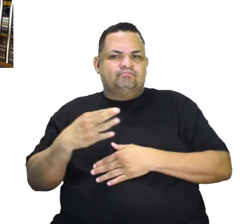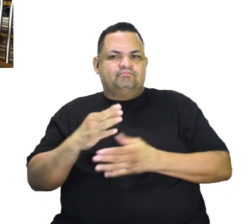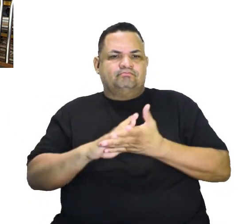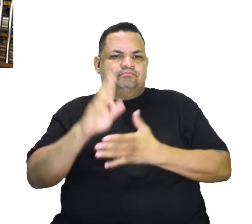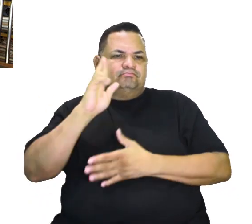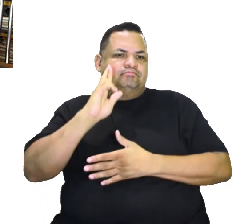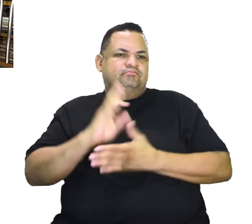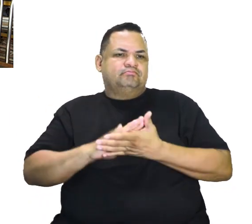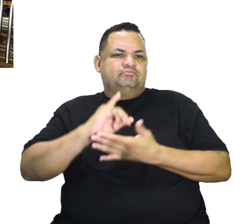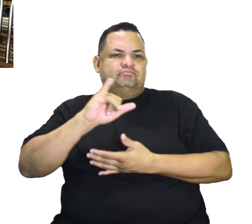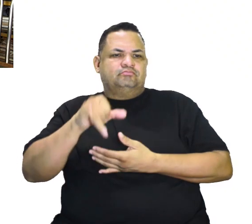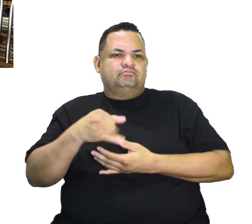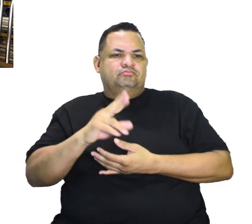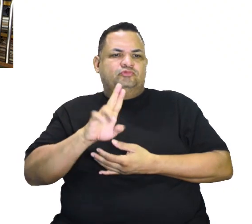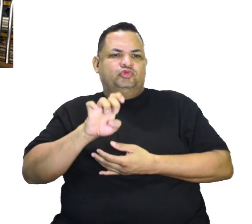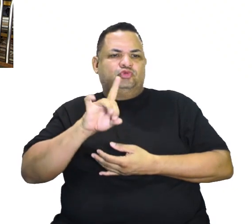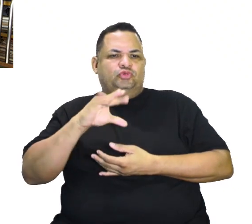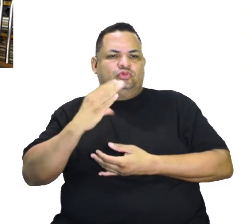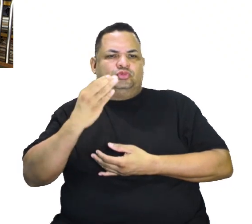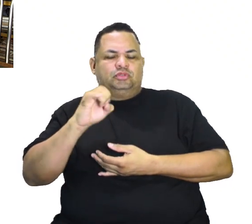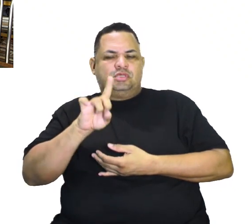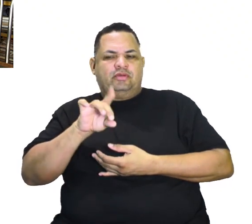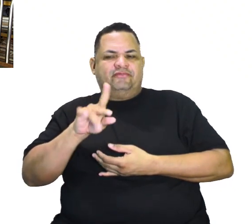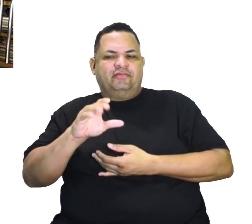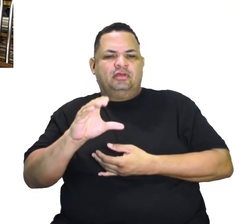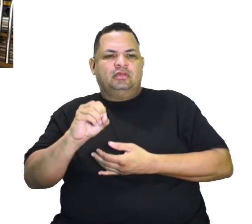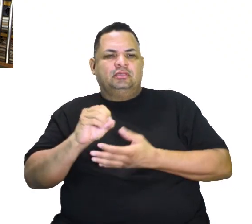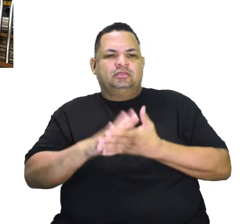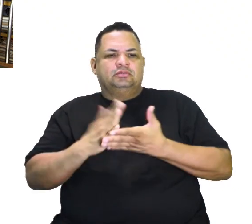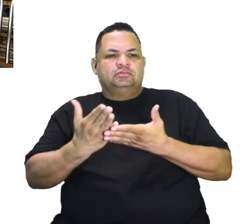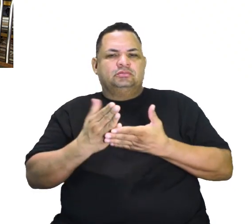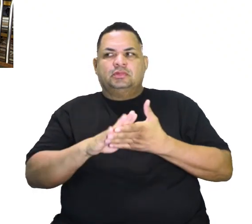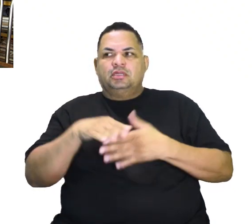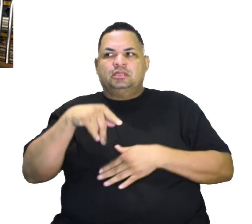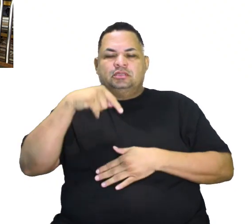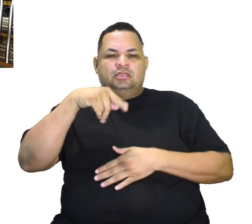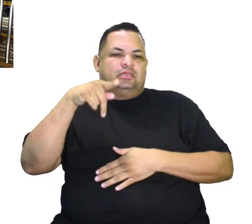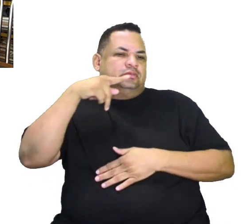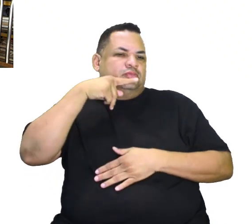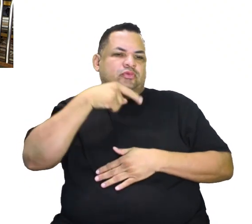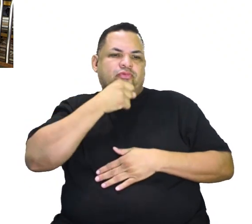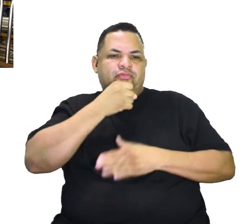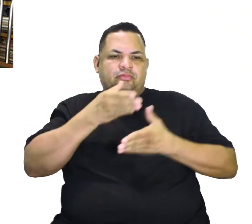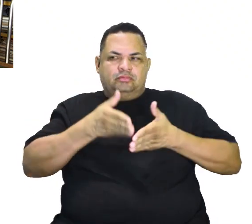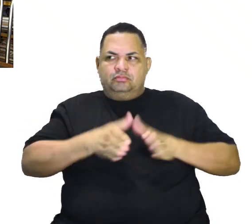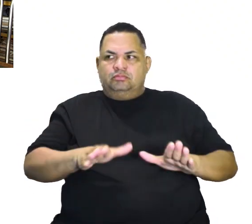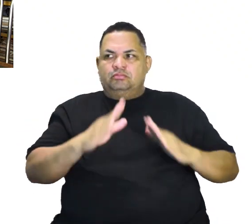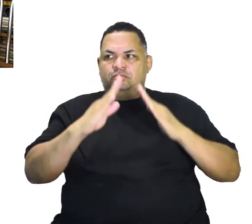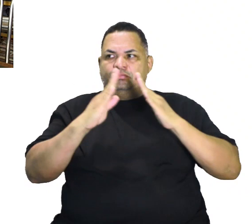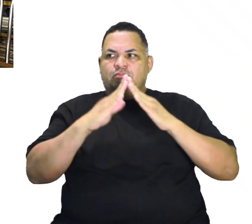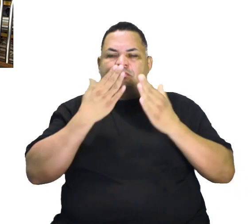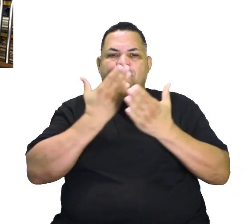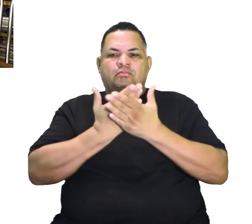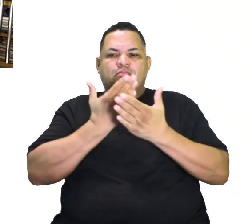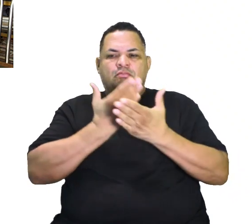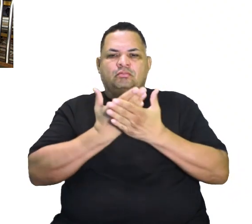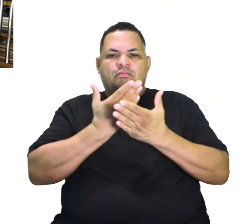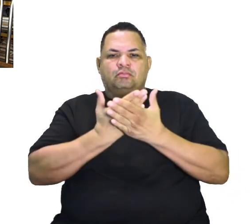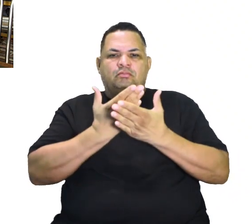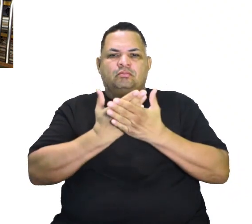em Rondônia. O primeiro é Júlio Carvalho, é um artista plástico. Ele é de Porto